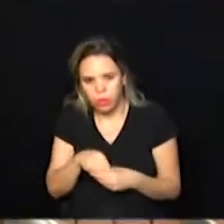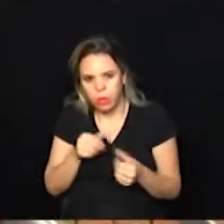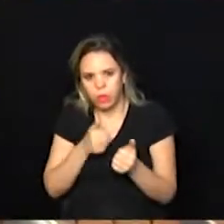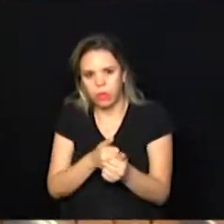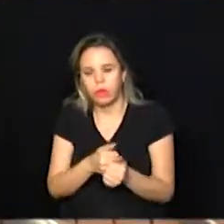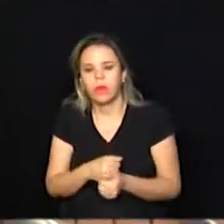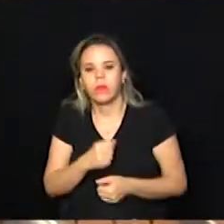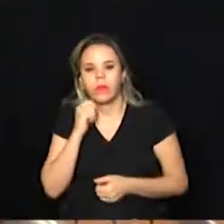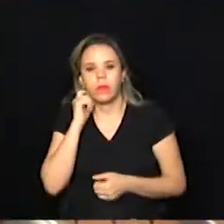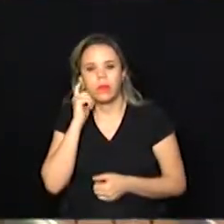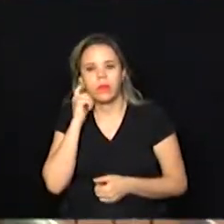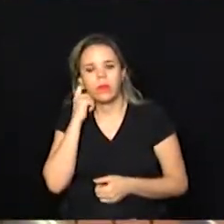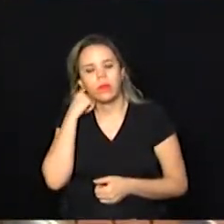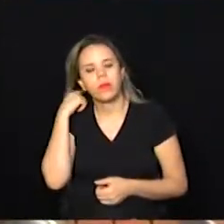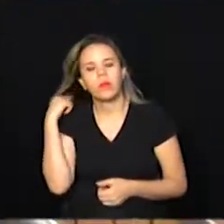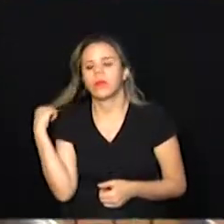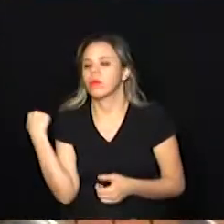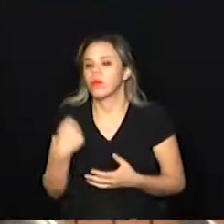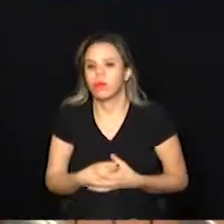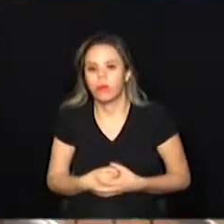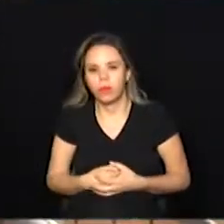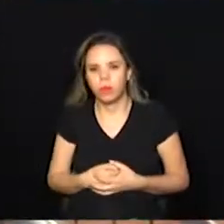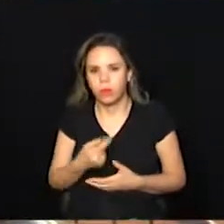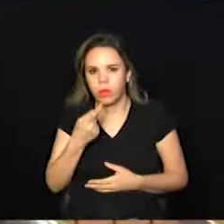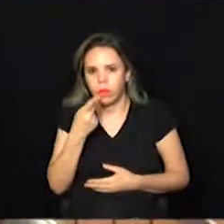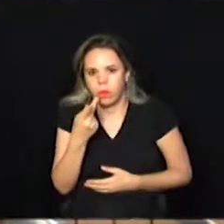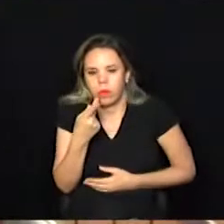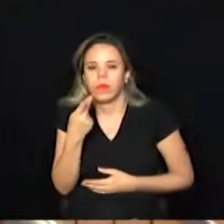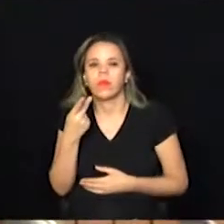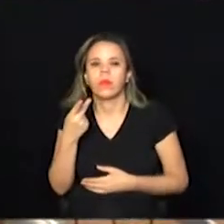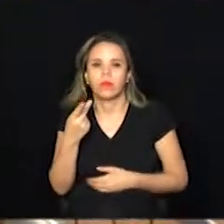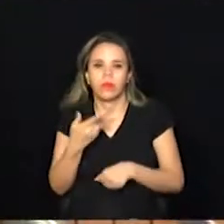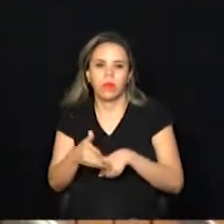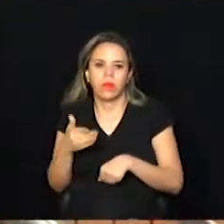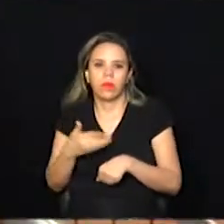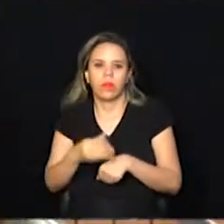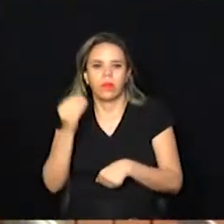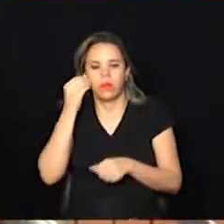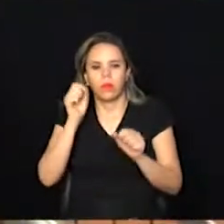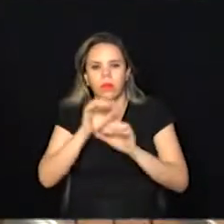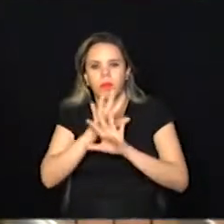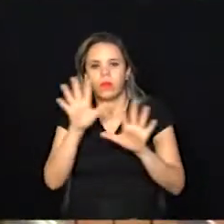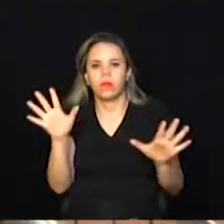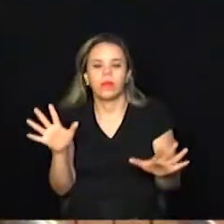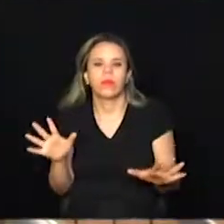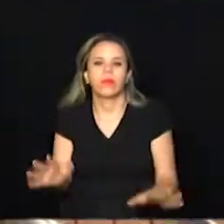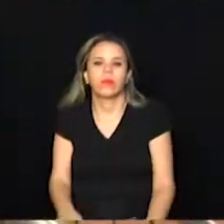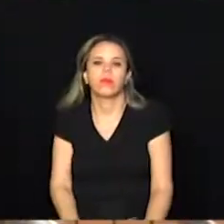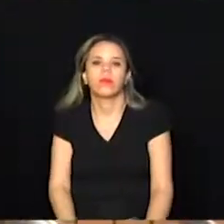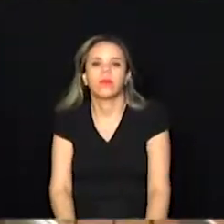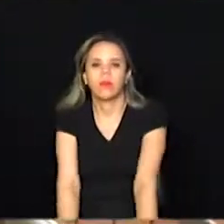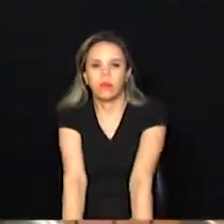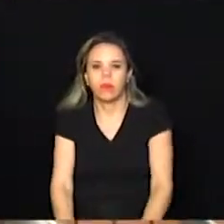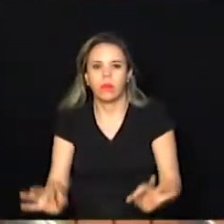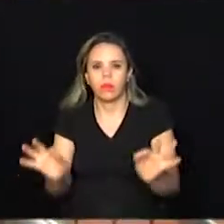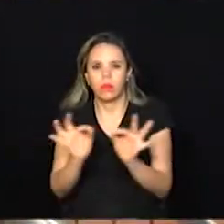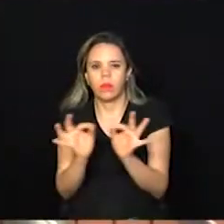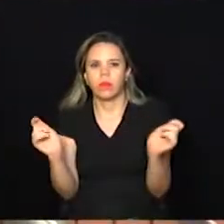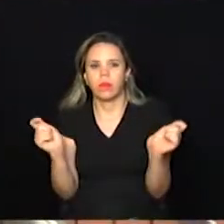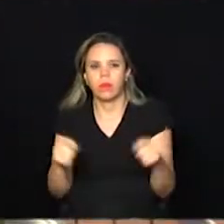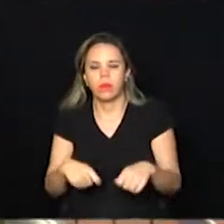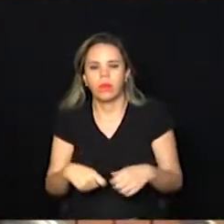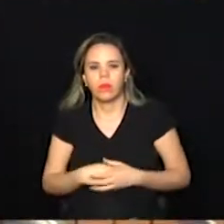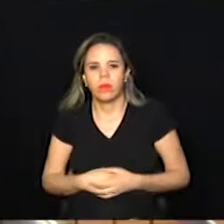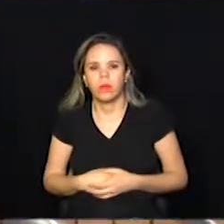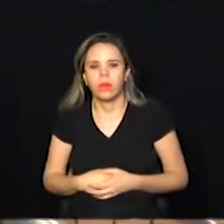acompanhado. Então, eu vou ser bem dinâmica e tentar ser o mais simples possível. Tá?